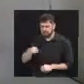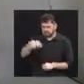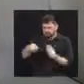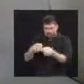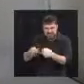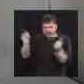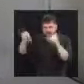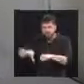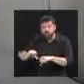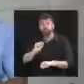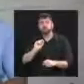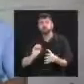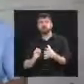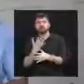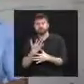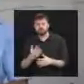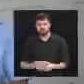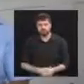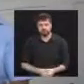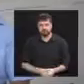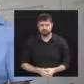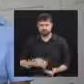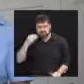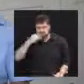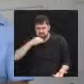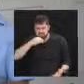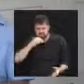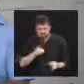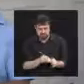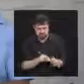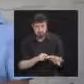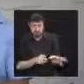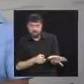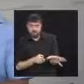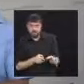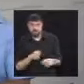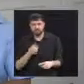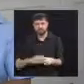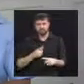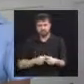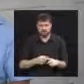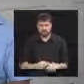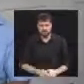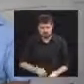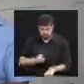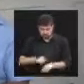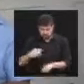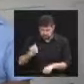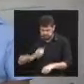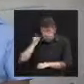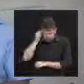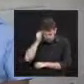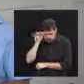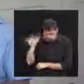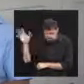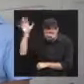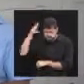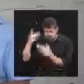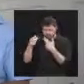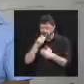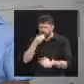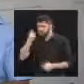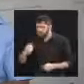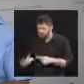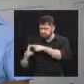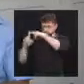O que acontece? Abriu. Por quê? Quando você pensa